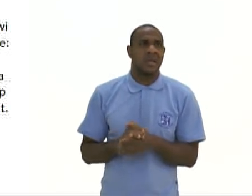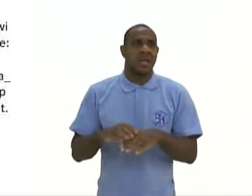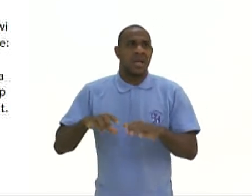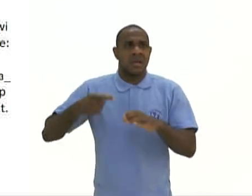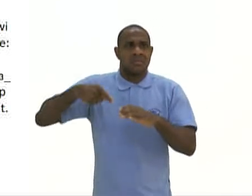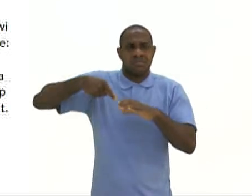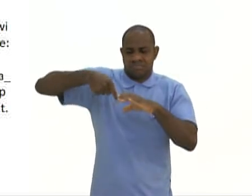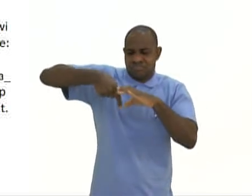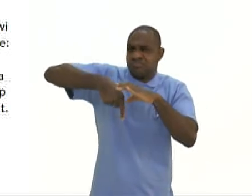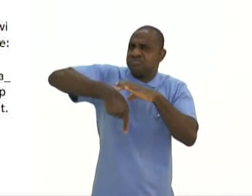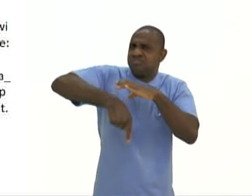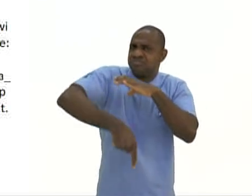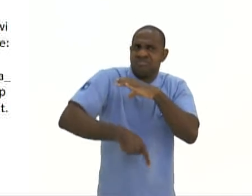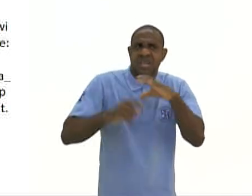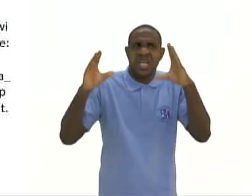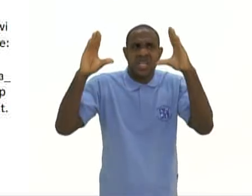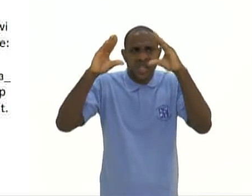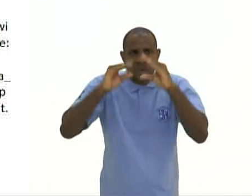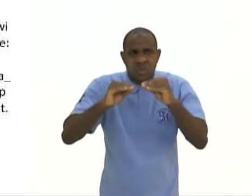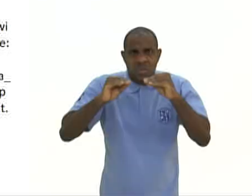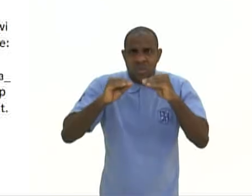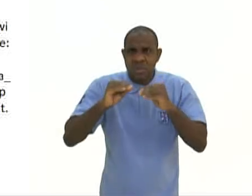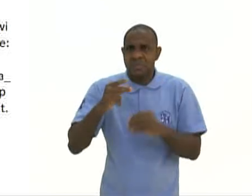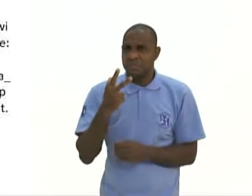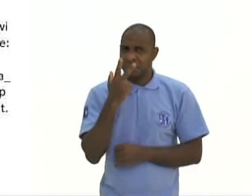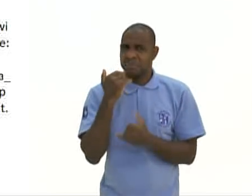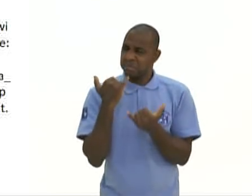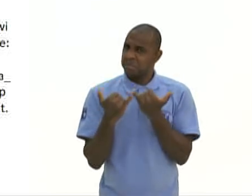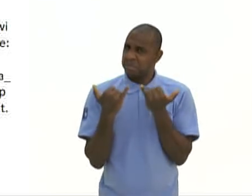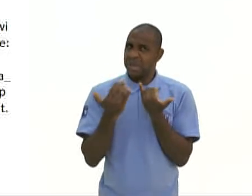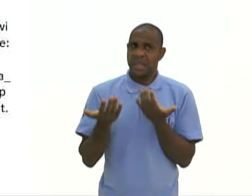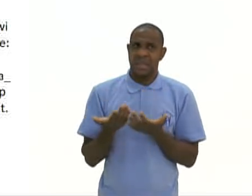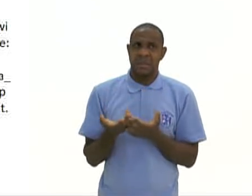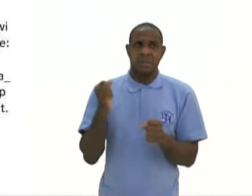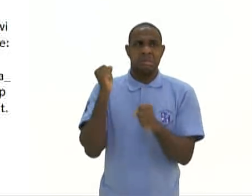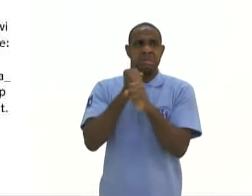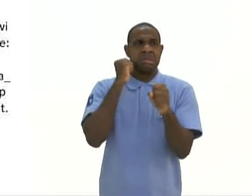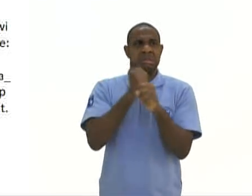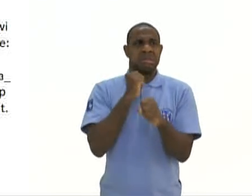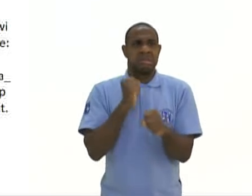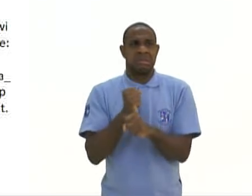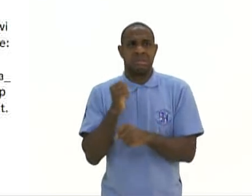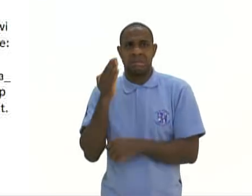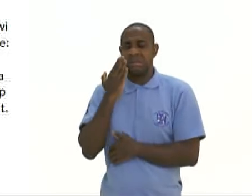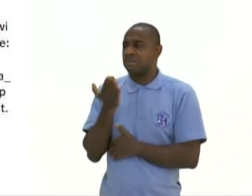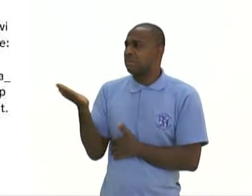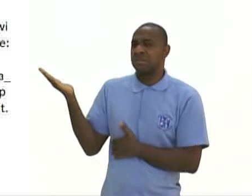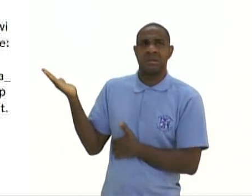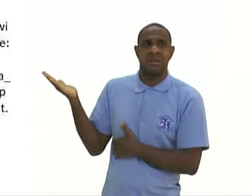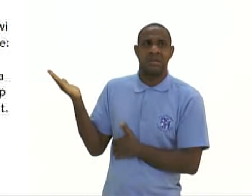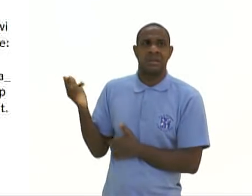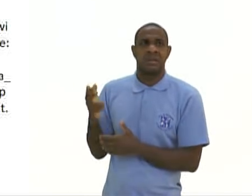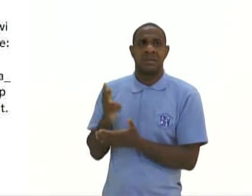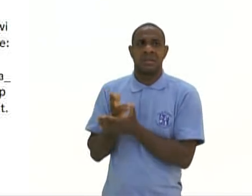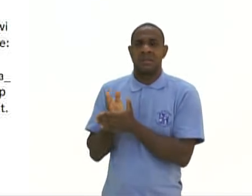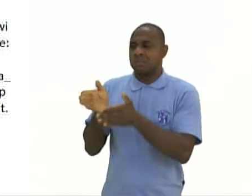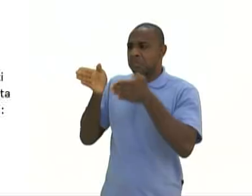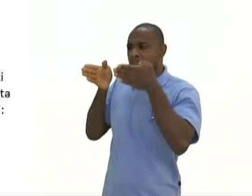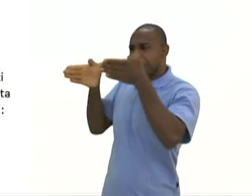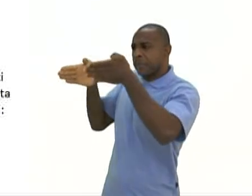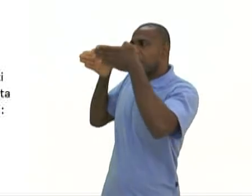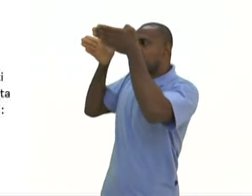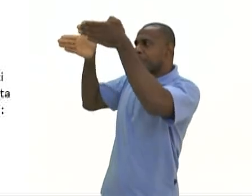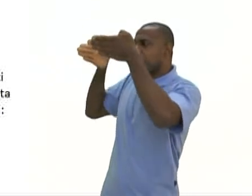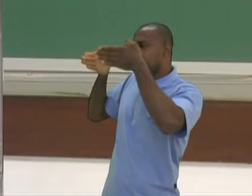muito escuros, né? Precisa de iluminação, e pelo tipo de construções, olha que curiosidade, tem os mesmos espaços